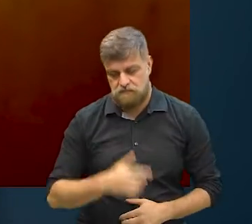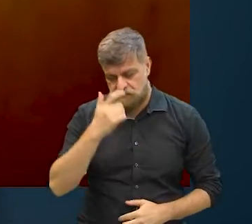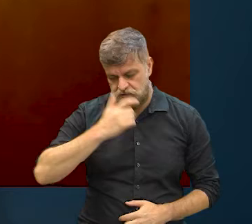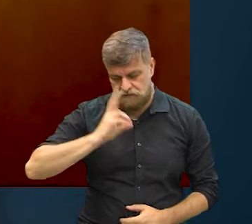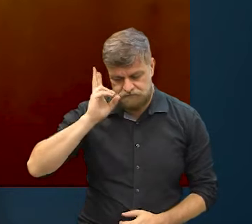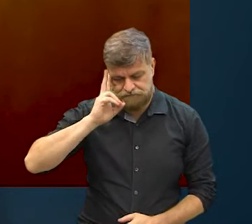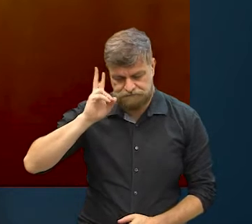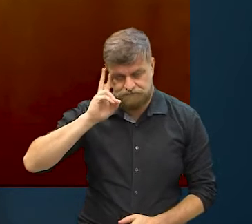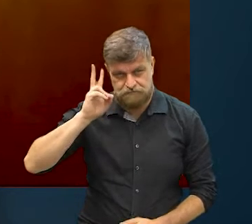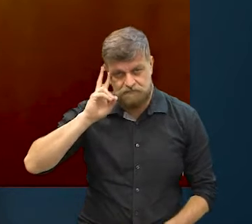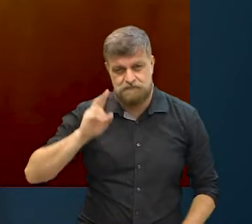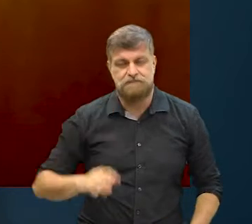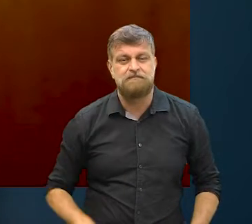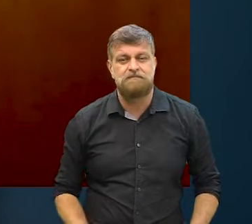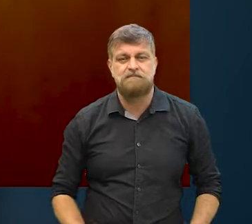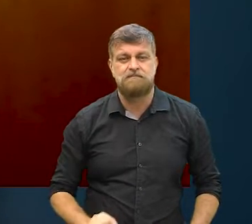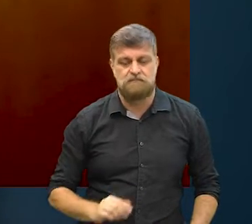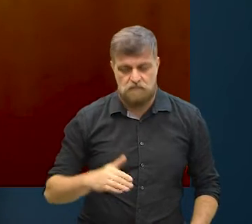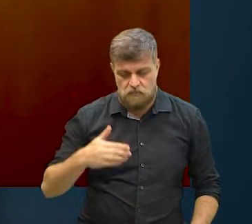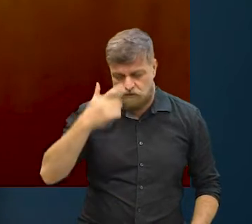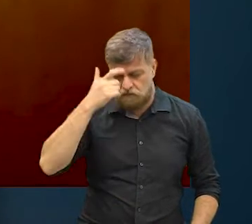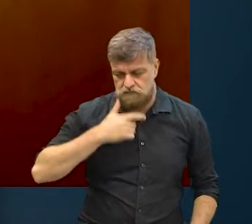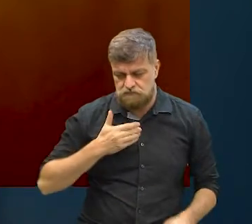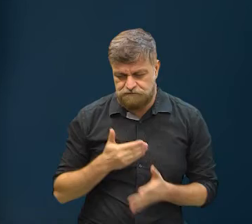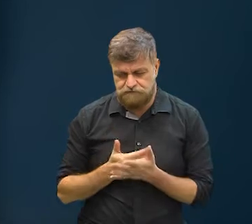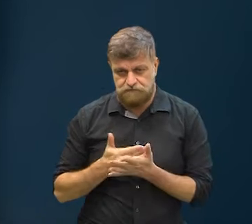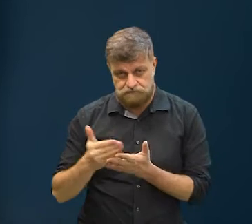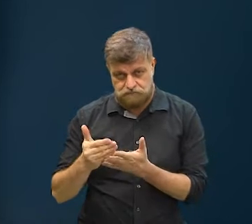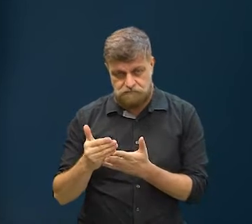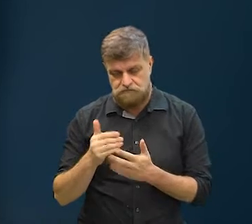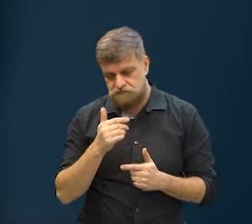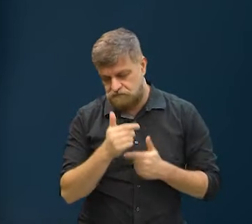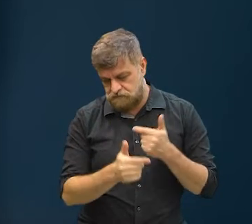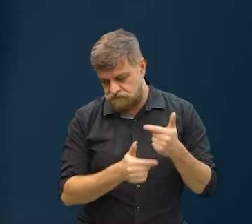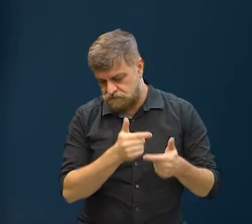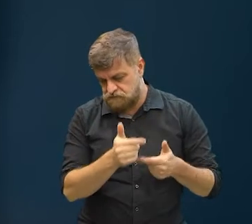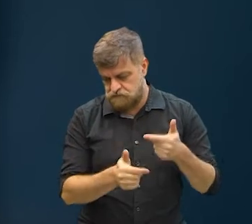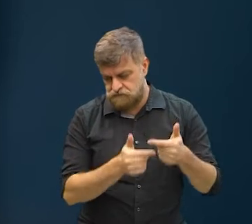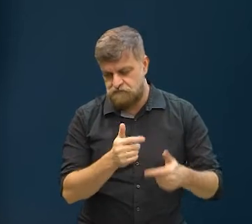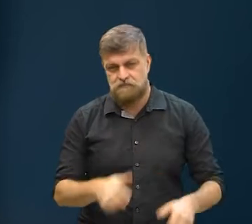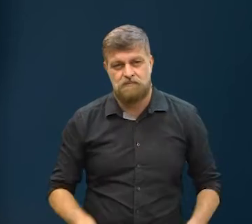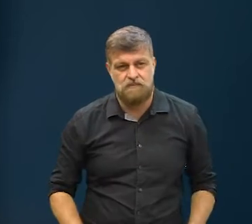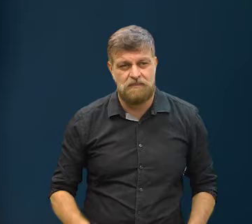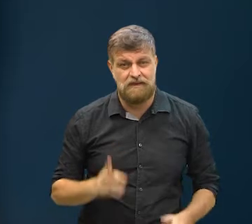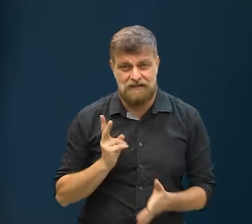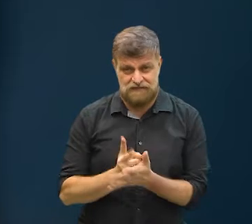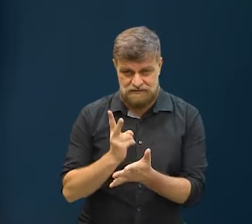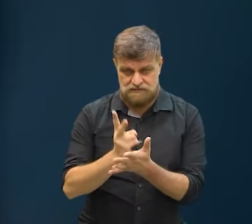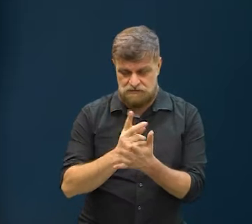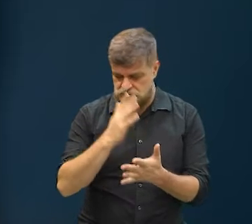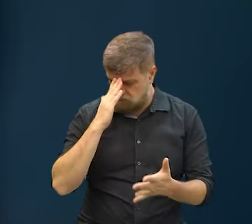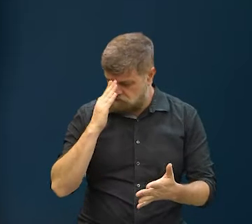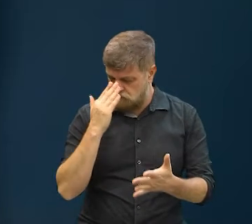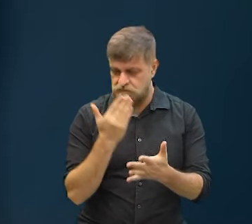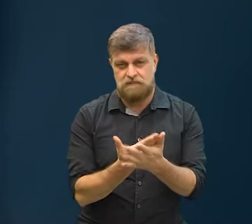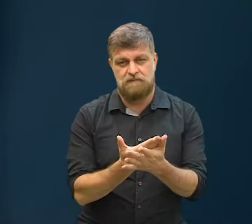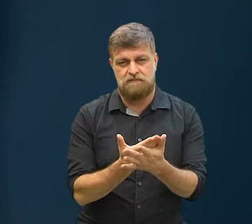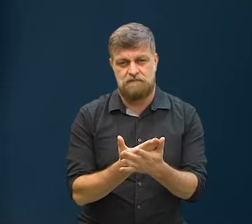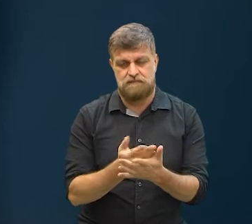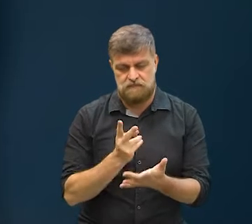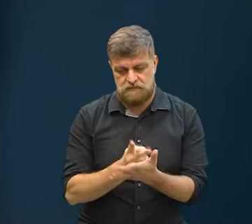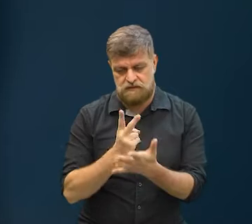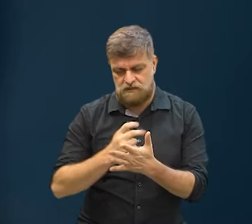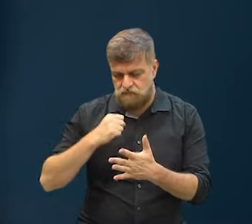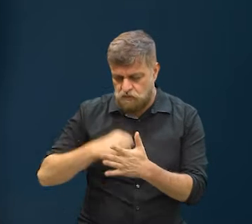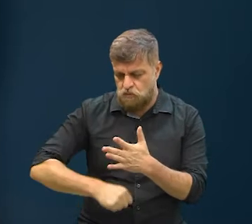Mas eu me lembro exatamente quando eu comecei a trabalhar, sempre confiei, né? Eu